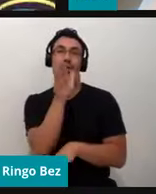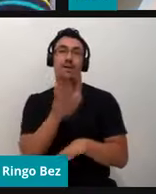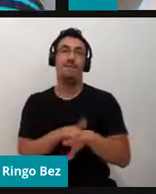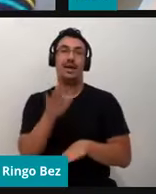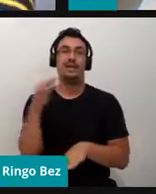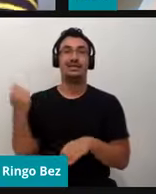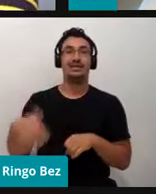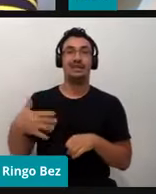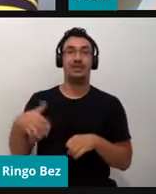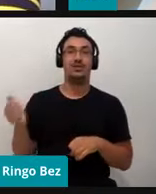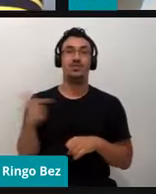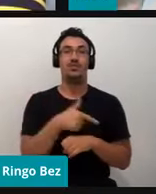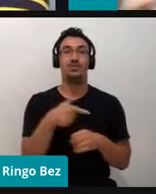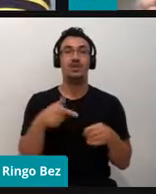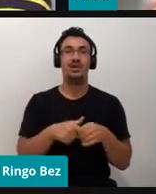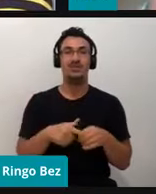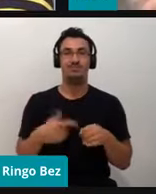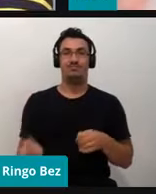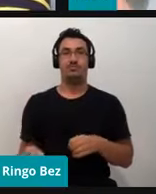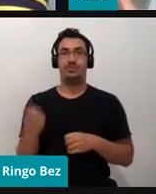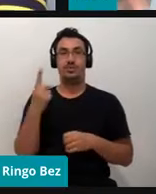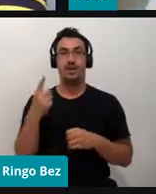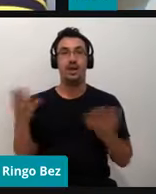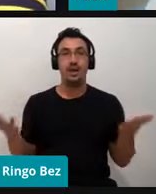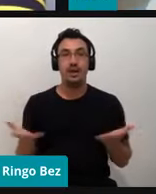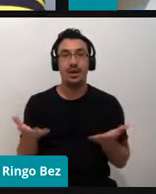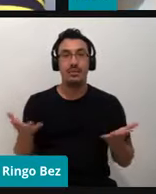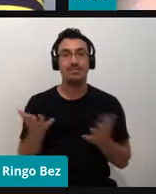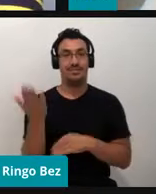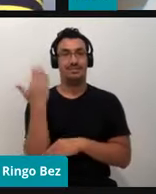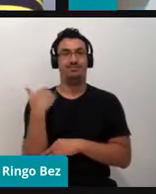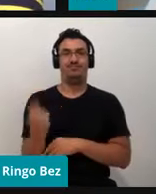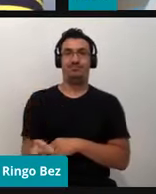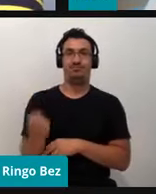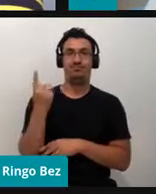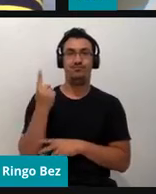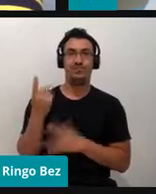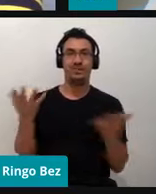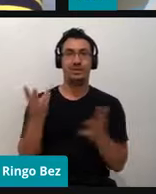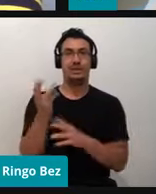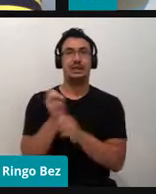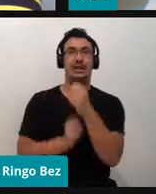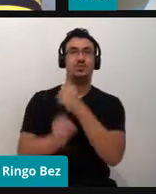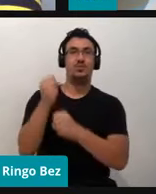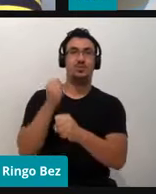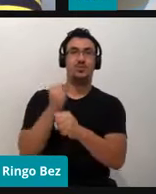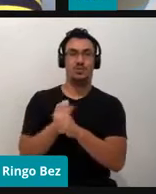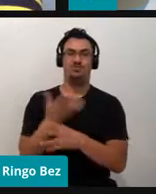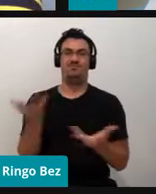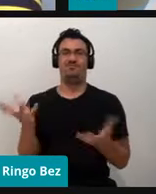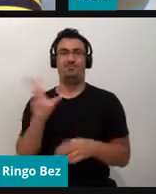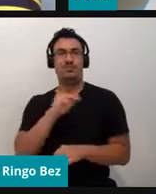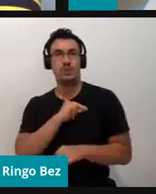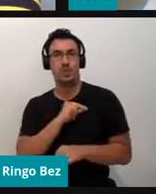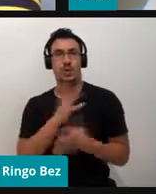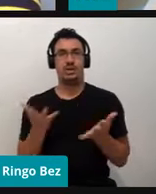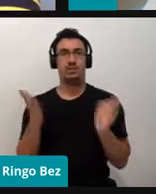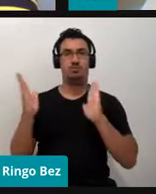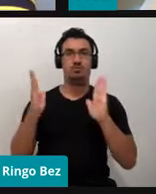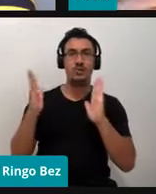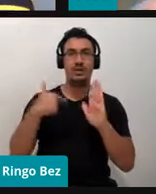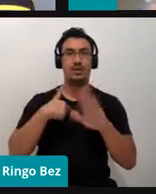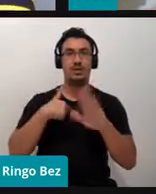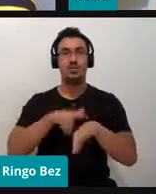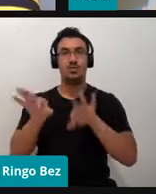isso se tornava uma coisa não palpável. Né? 30 anos não é um período de planejamento que a